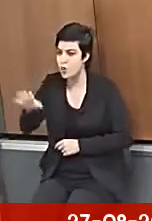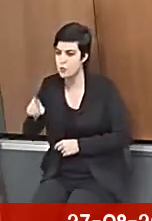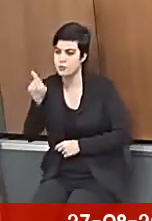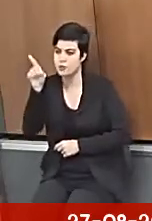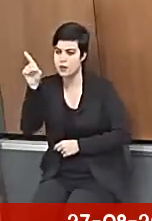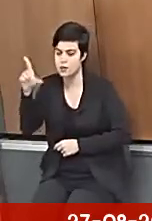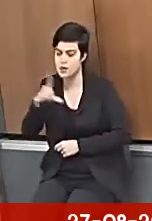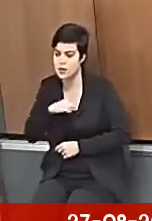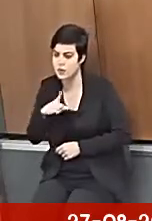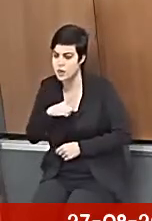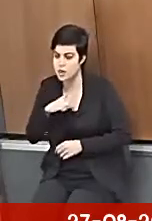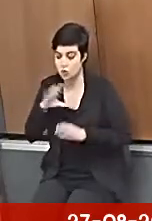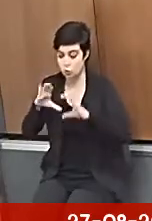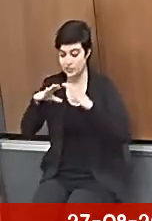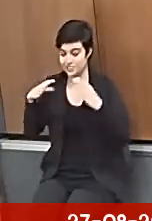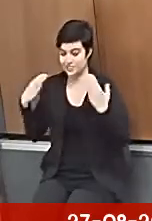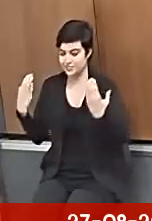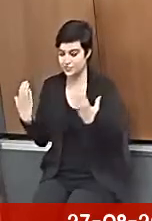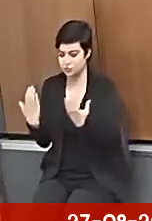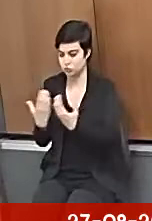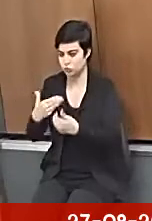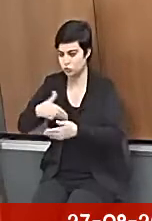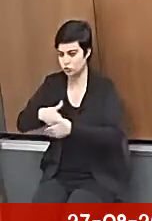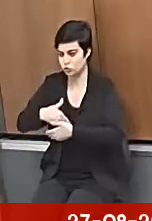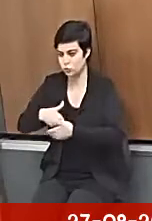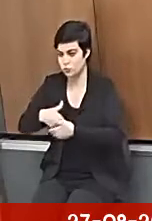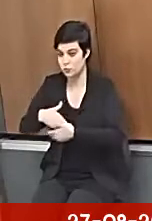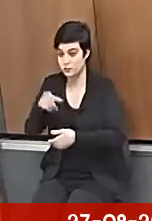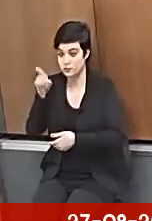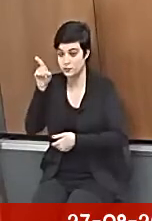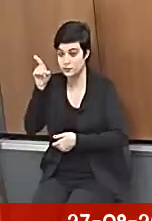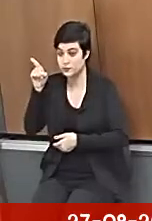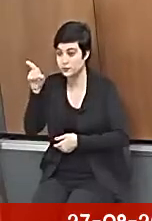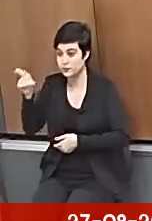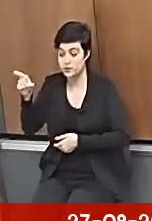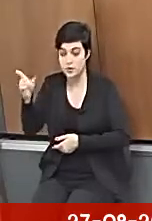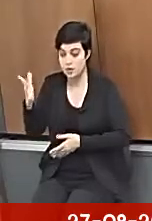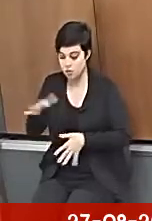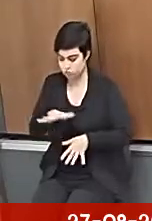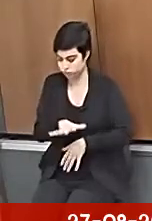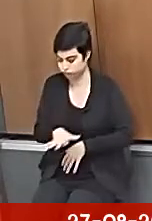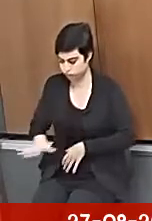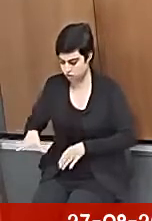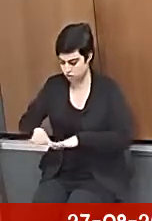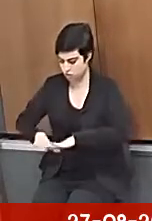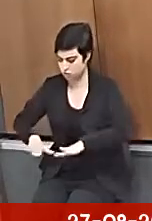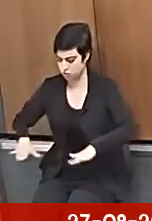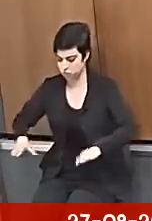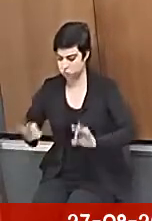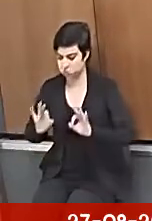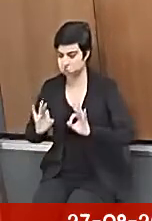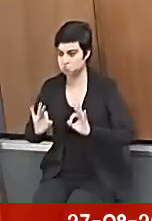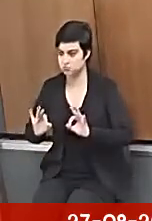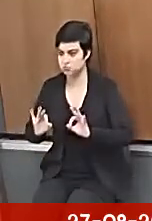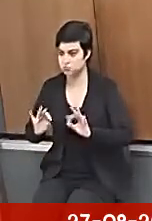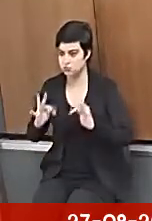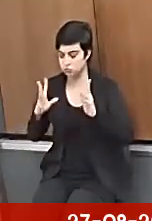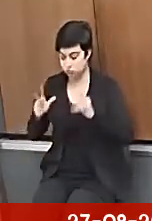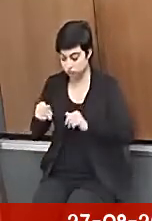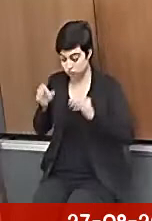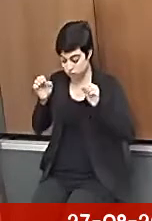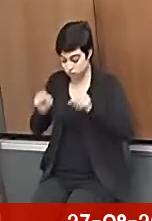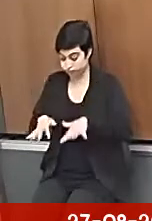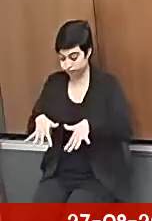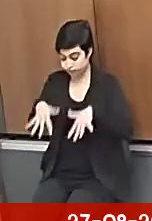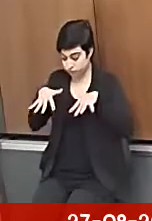bené os estádios ficam na europa porque o jogo na europa é a cereja do bolo do evento o jogo na europa é muito é